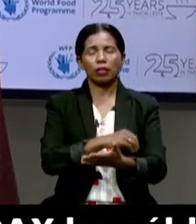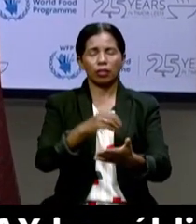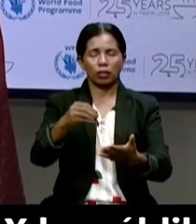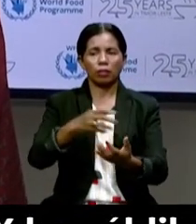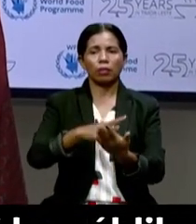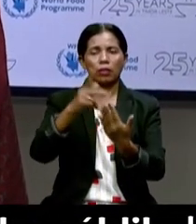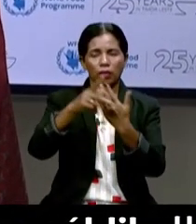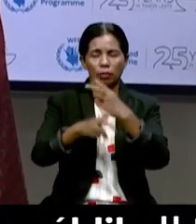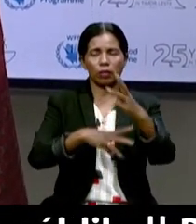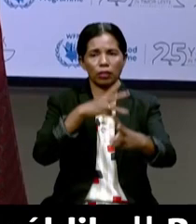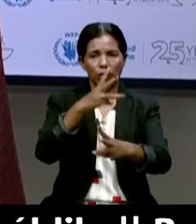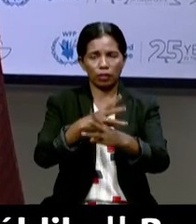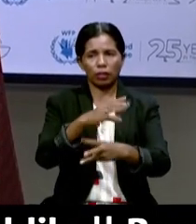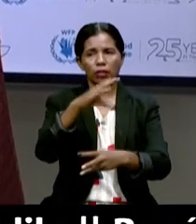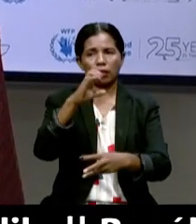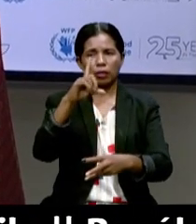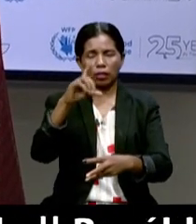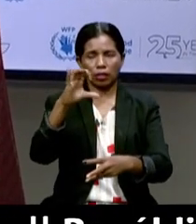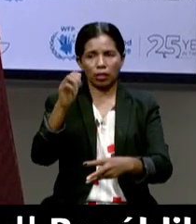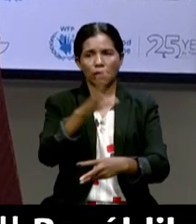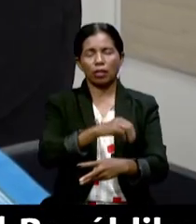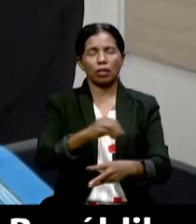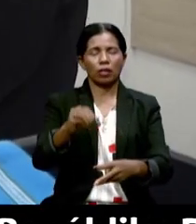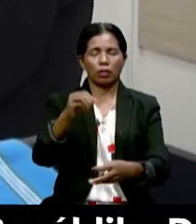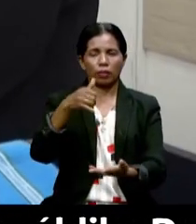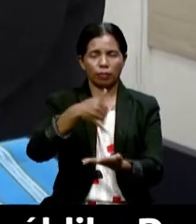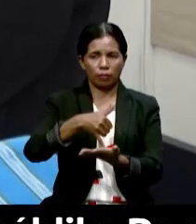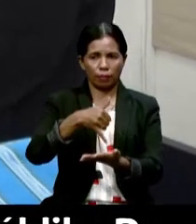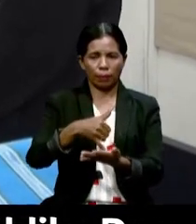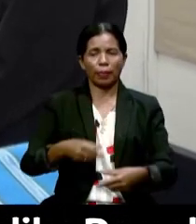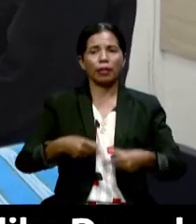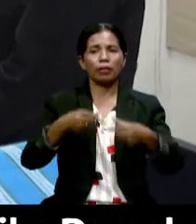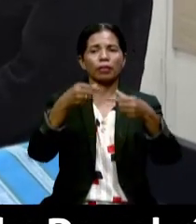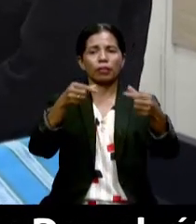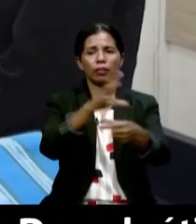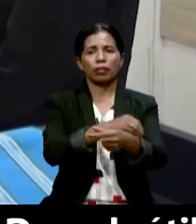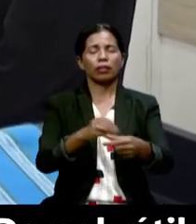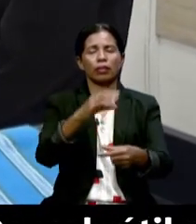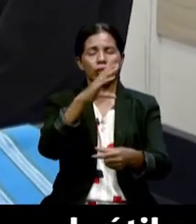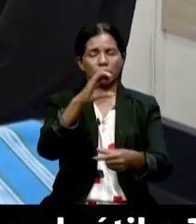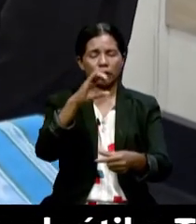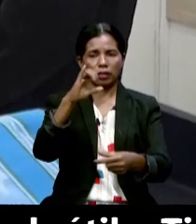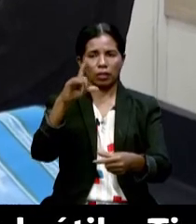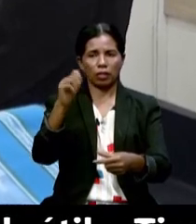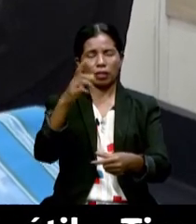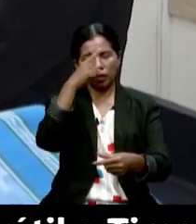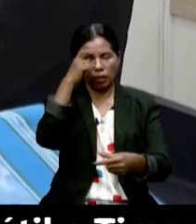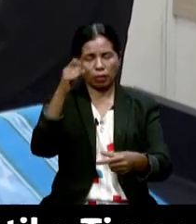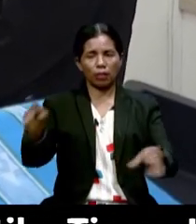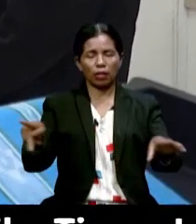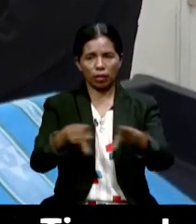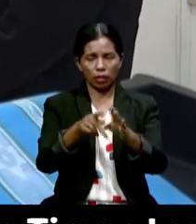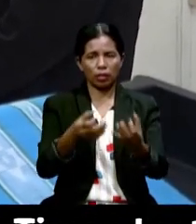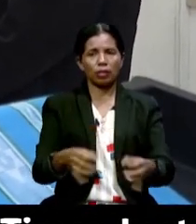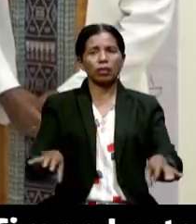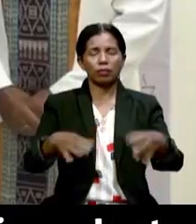Alimentar ia Timor-Leste, Cecília Garzón, com medalha mérito. Ramjorta afirma condecoração ba Cecília Garzón, né? Tamba assume papel